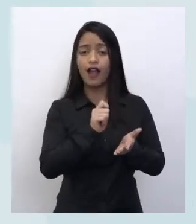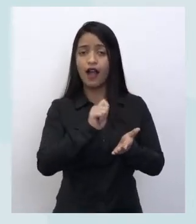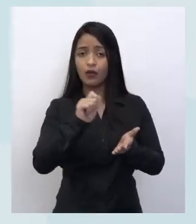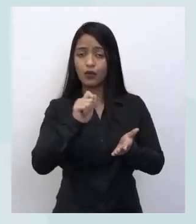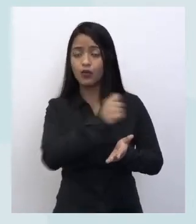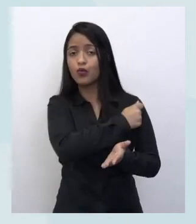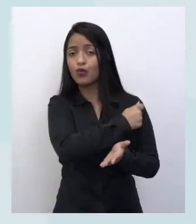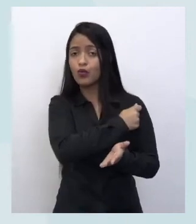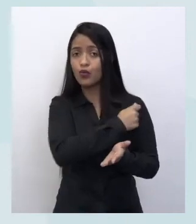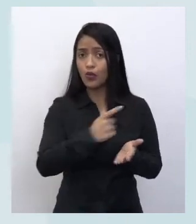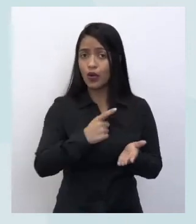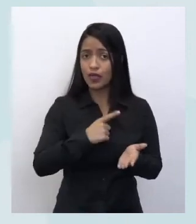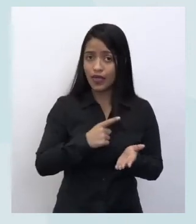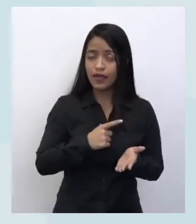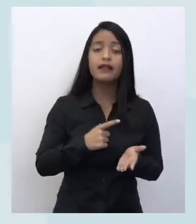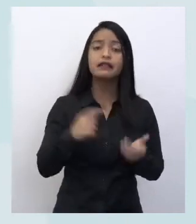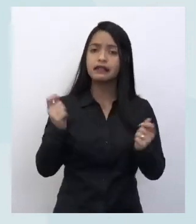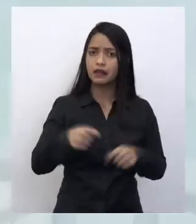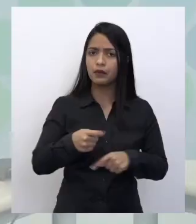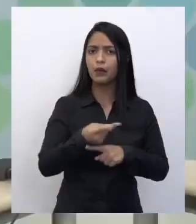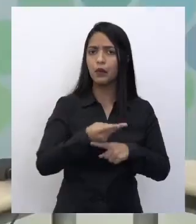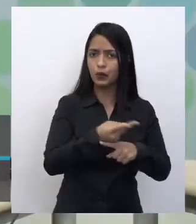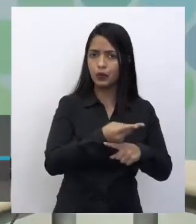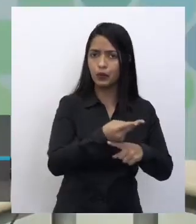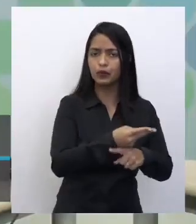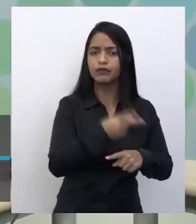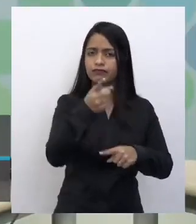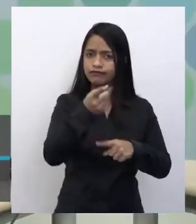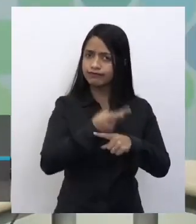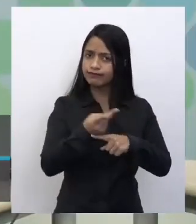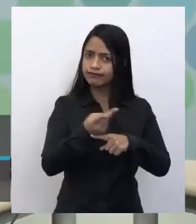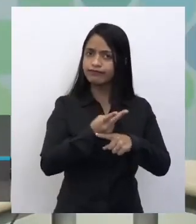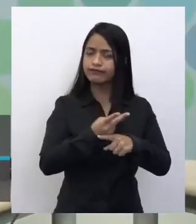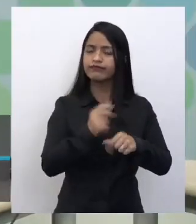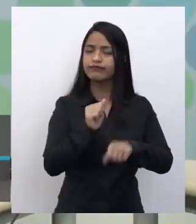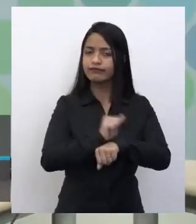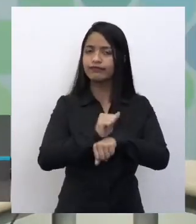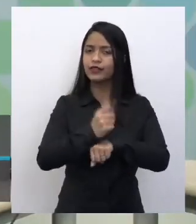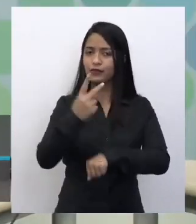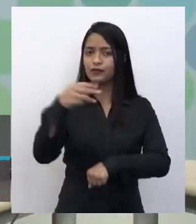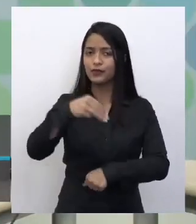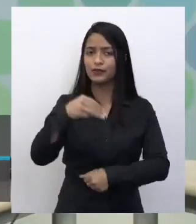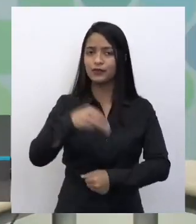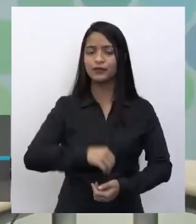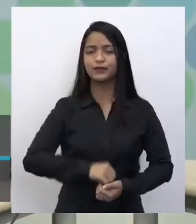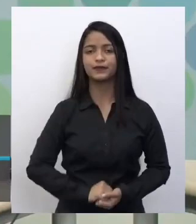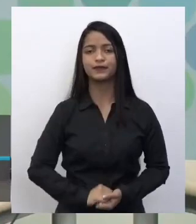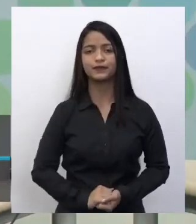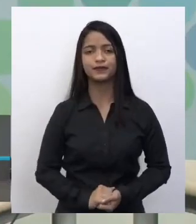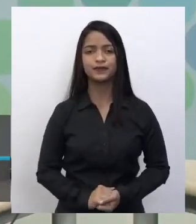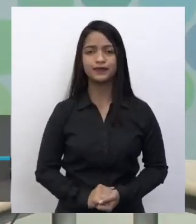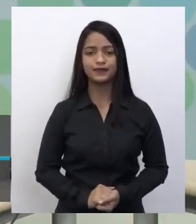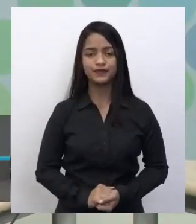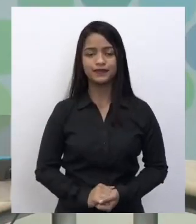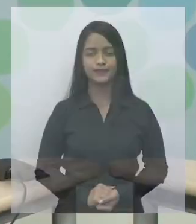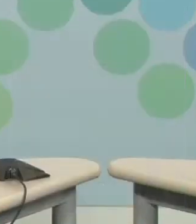pra lembrar, dá até pra procurar. Agora, foca aí, tenta achar pra mim e responde. 2 minutinhos.